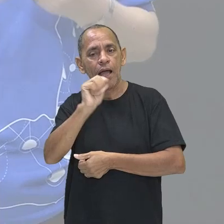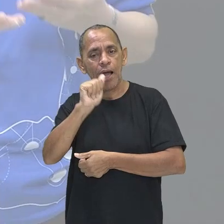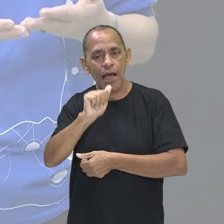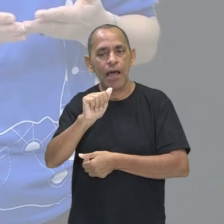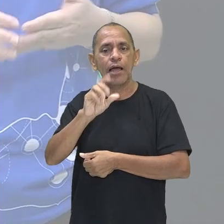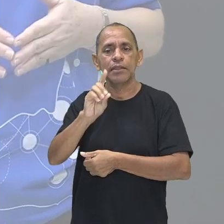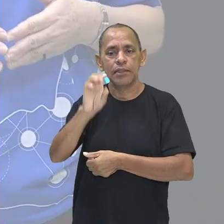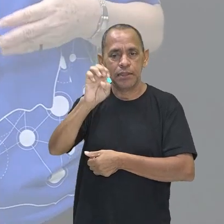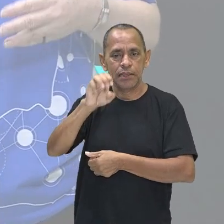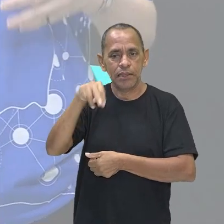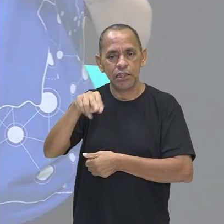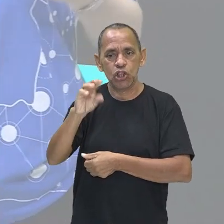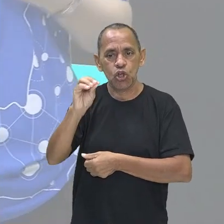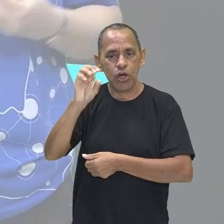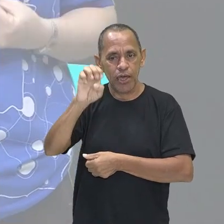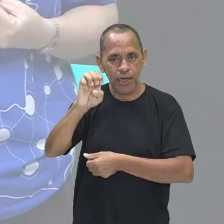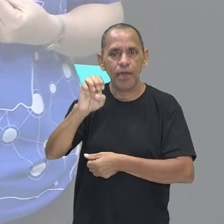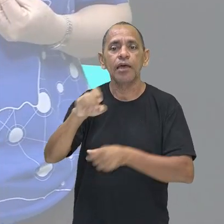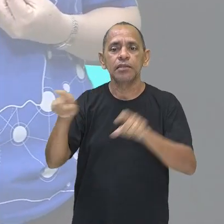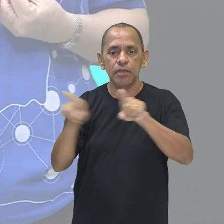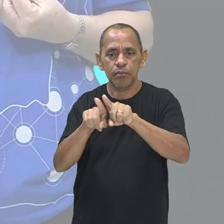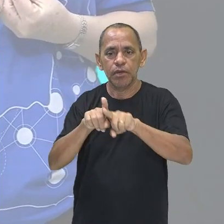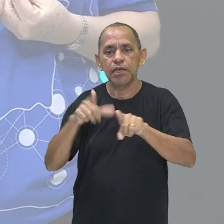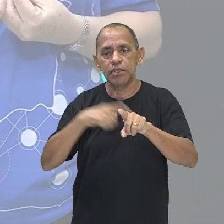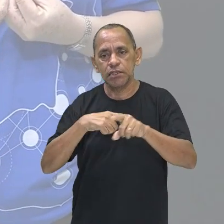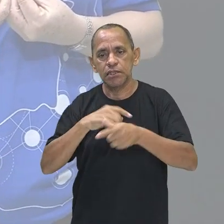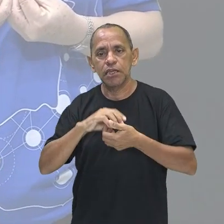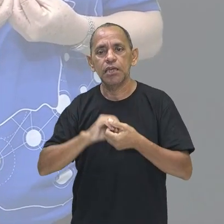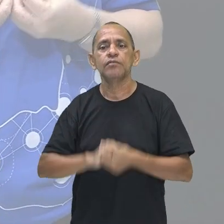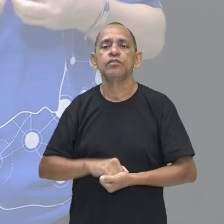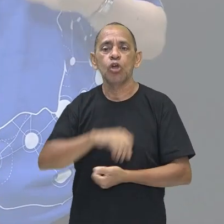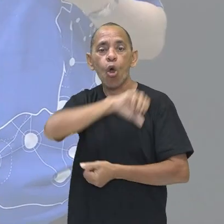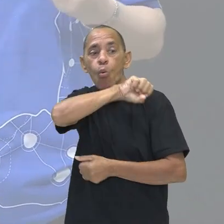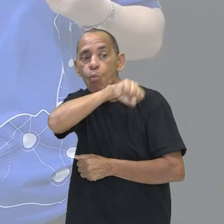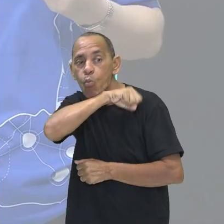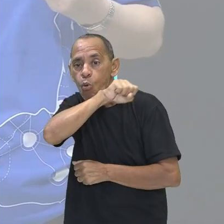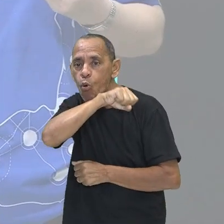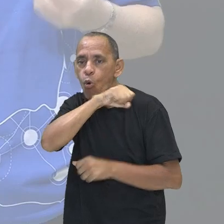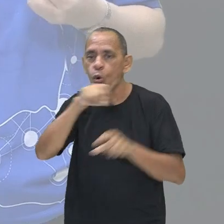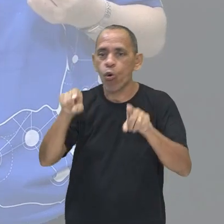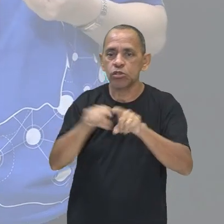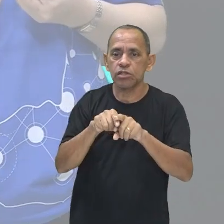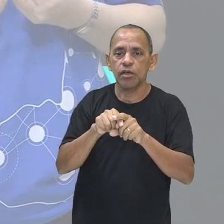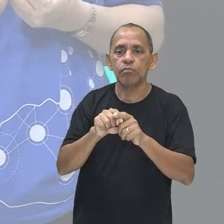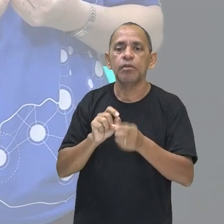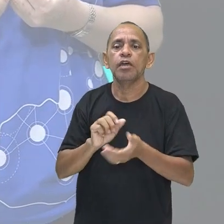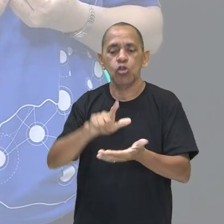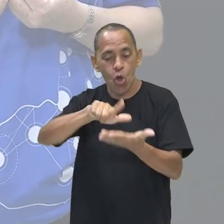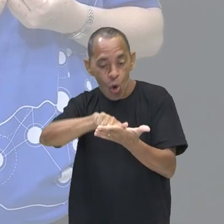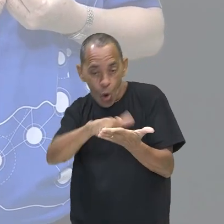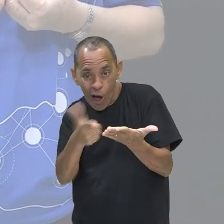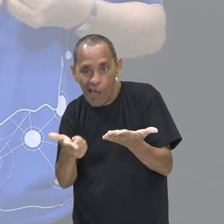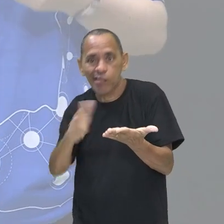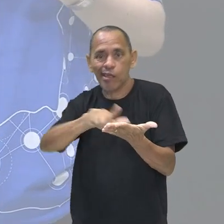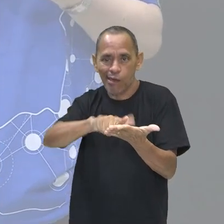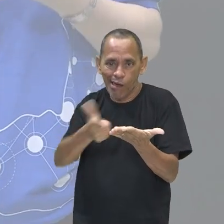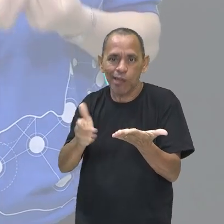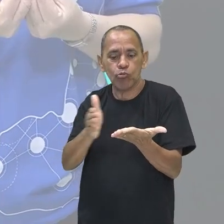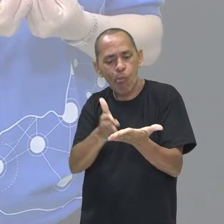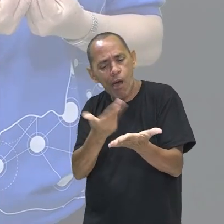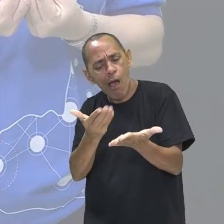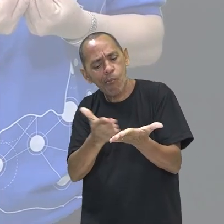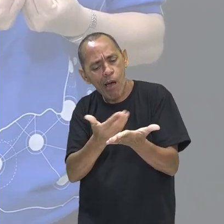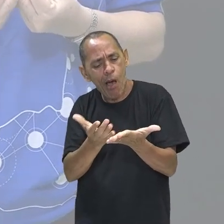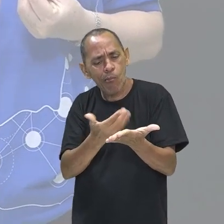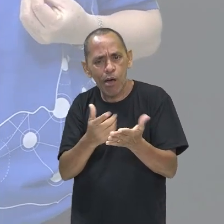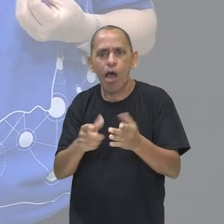o caderno. Então, a música, o caderno, gente, é uma poesia que fala de um elemento que está no seu